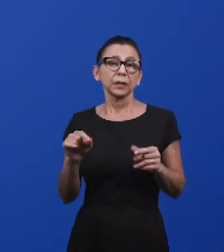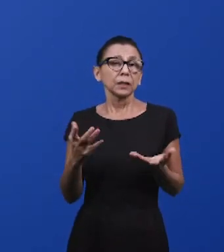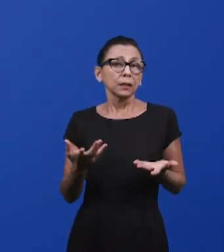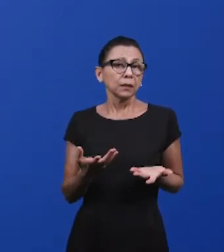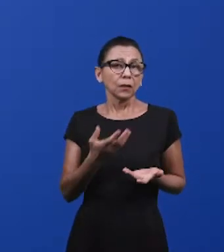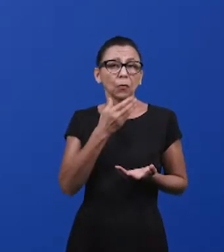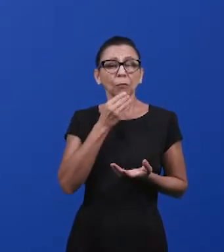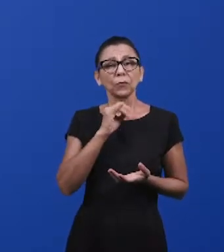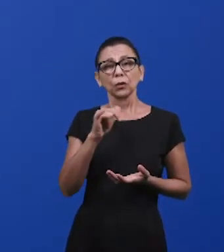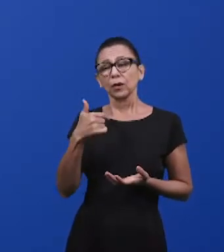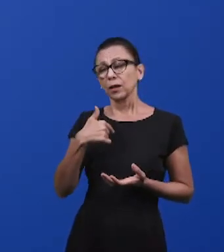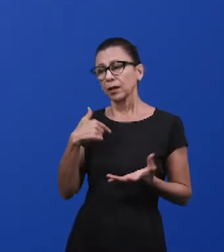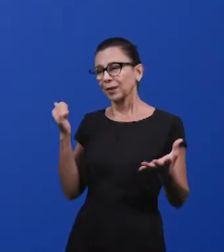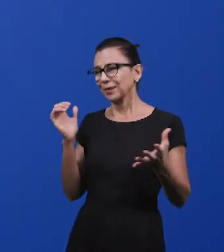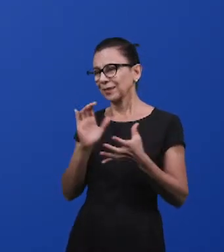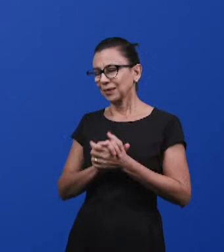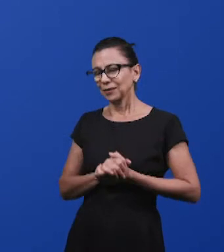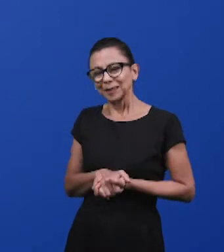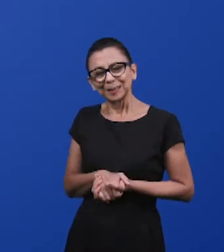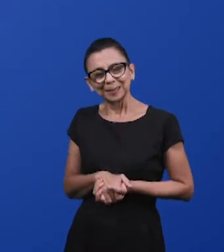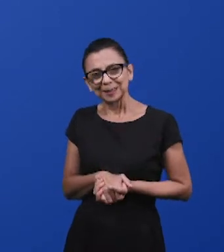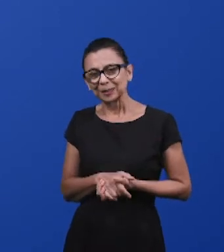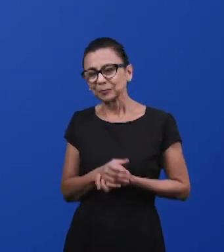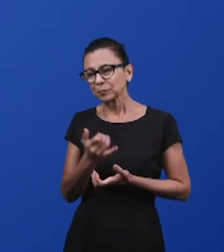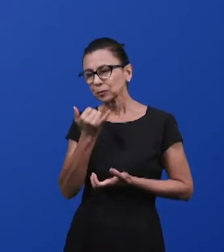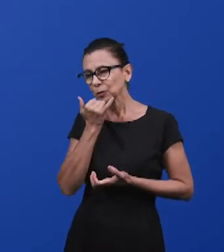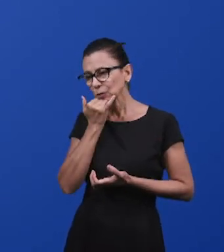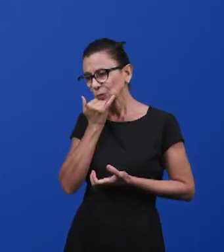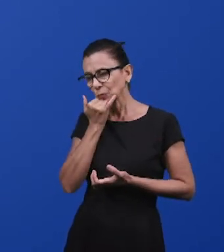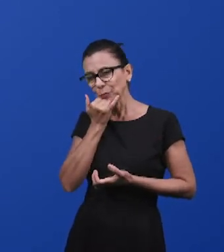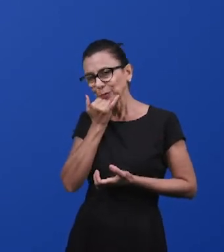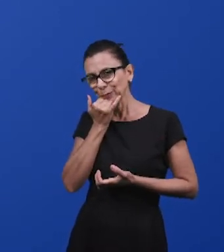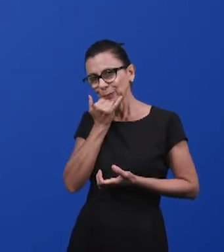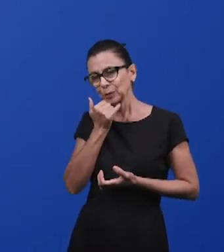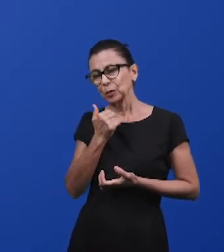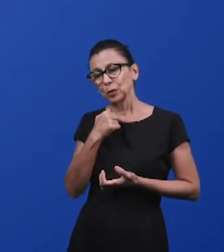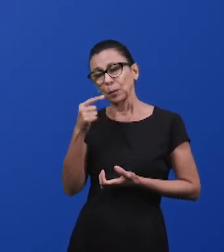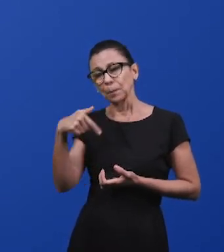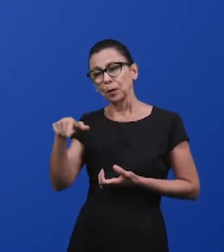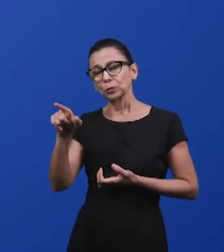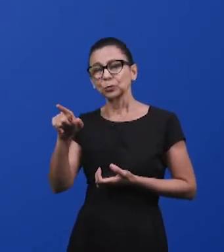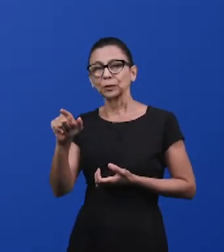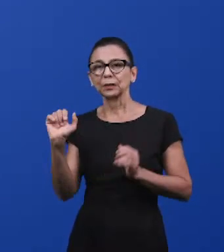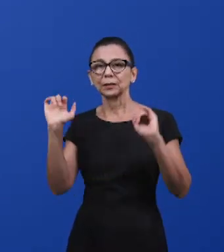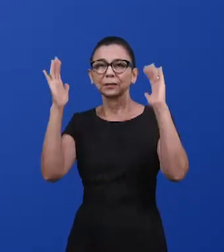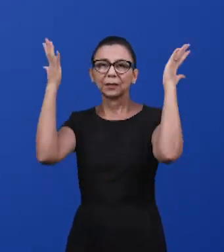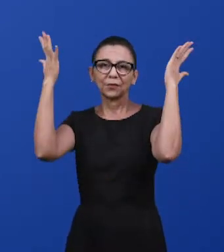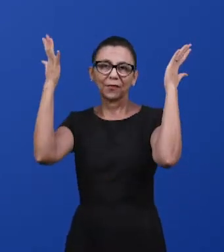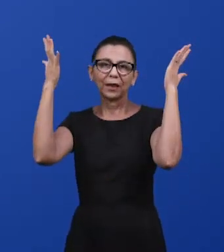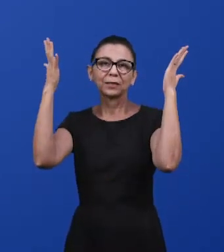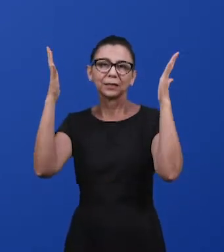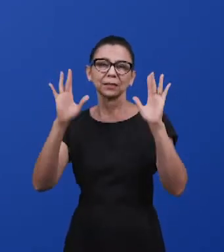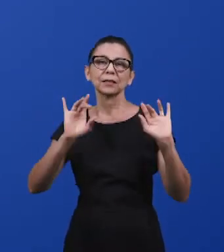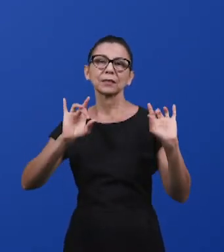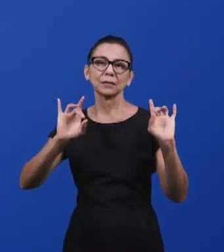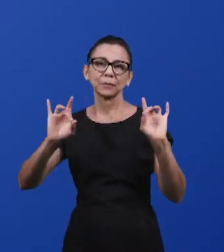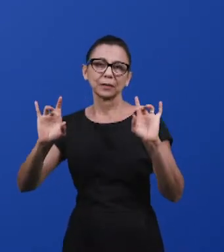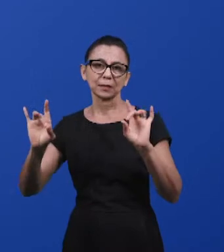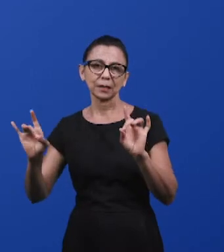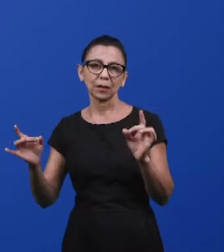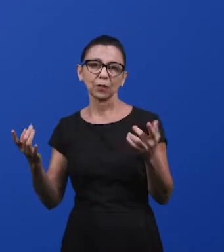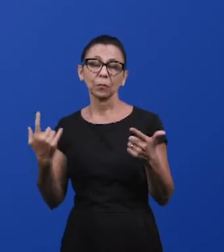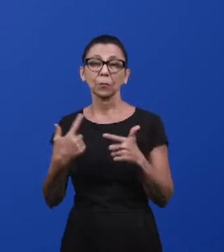não podia ir à grande ceia. Então nós temos ali agora o livre-arbítrio que o Senhor ele nos dá